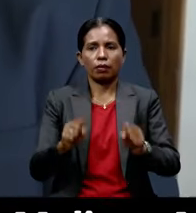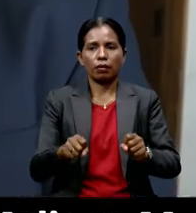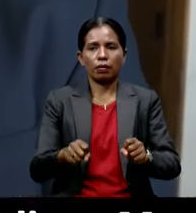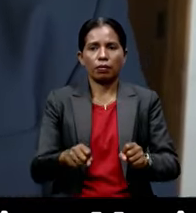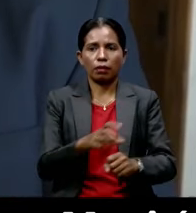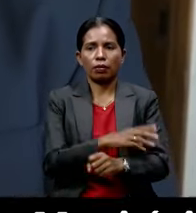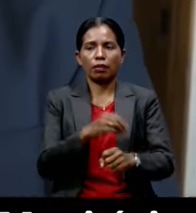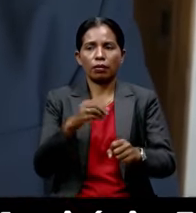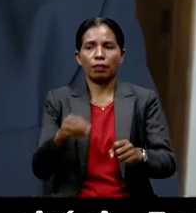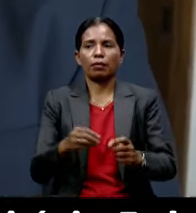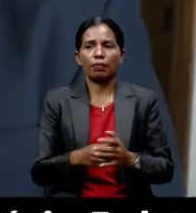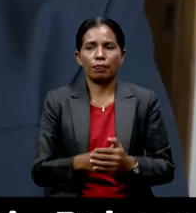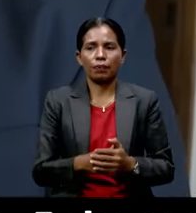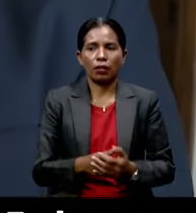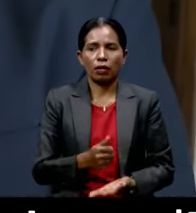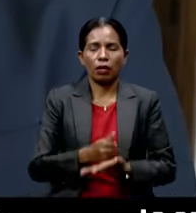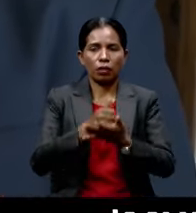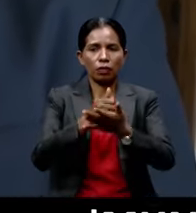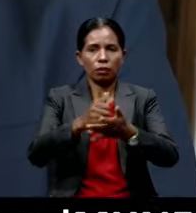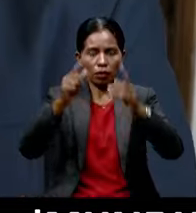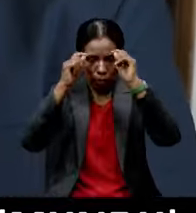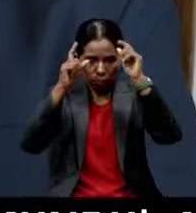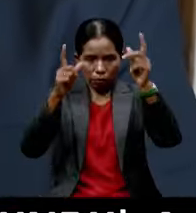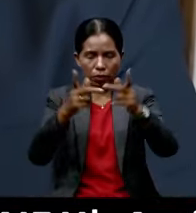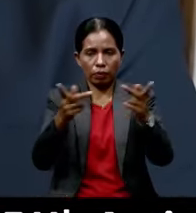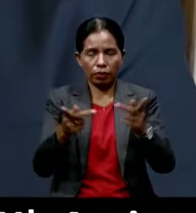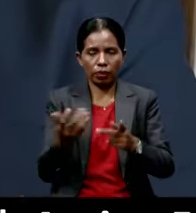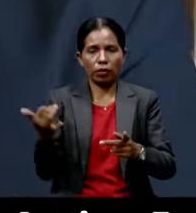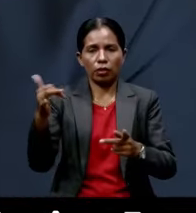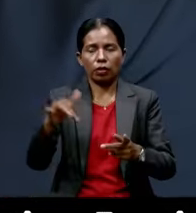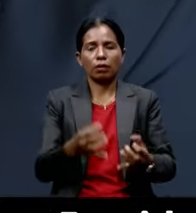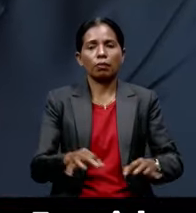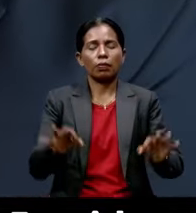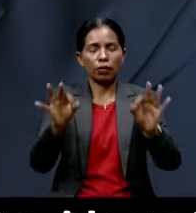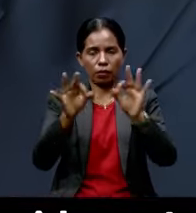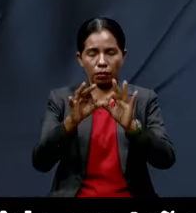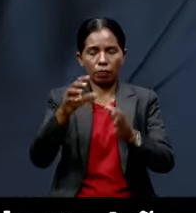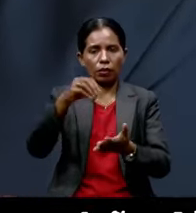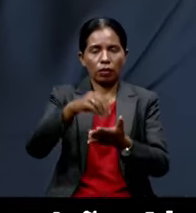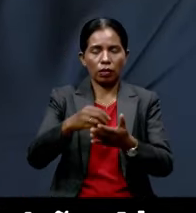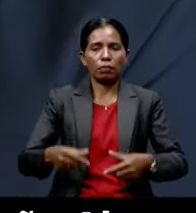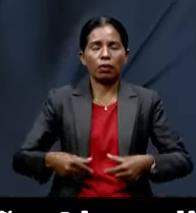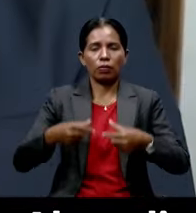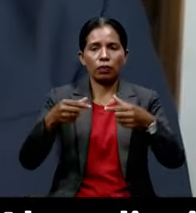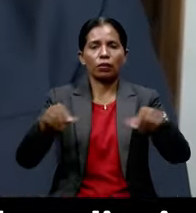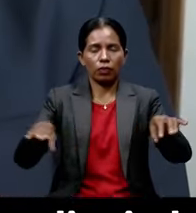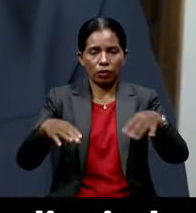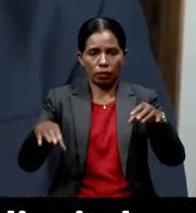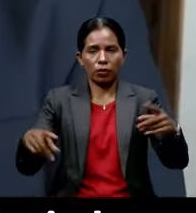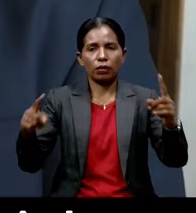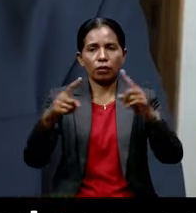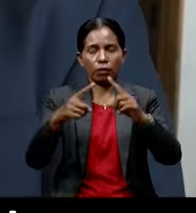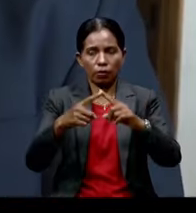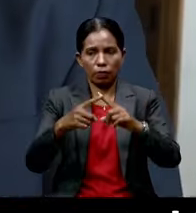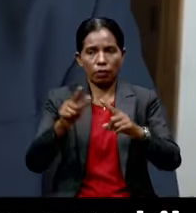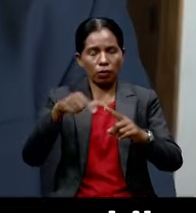bele apoio Timor e a setor será na bem mais relevante, no bem mais bele cria campo de trabalho. No